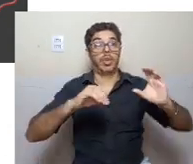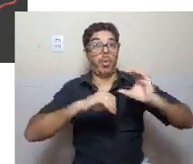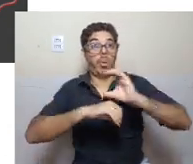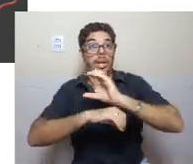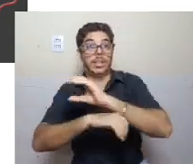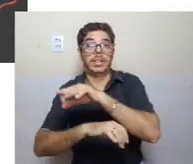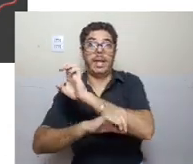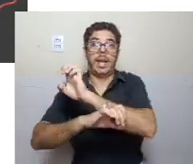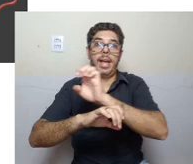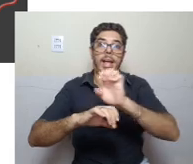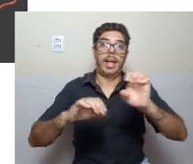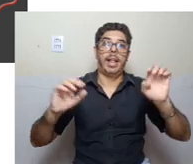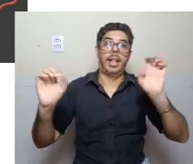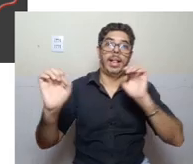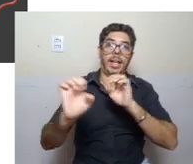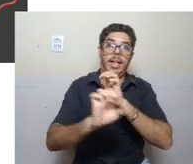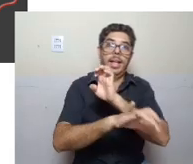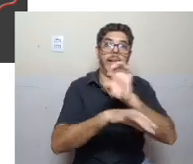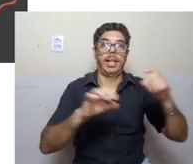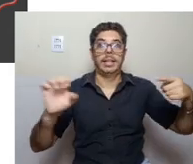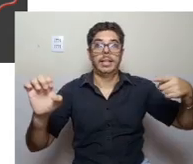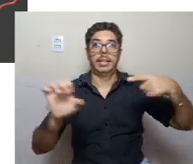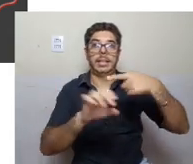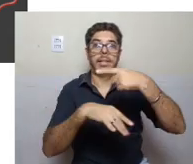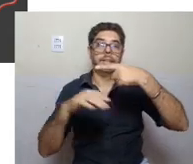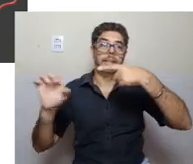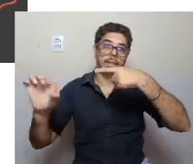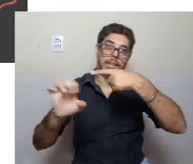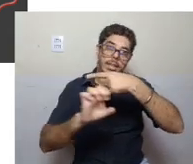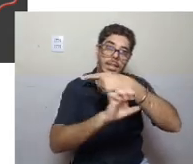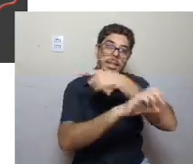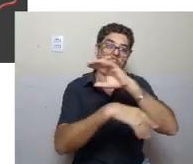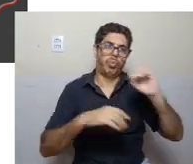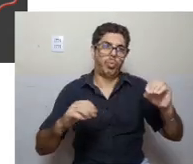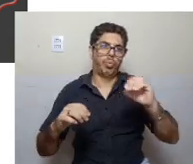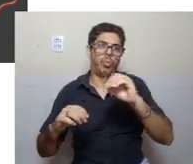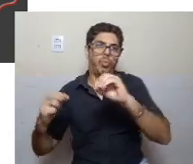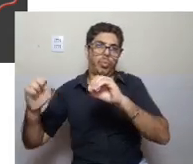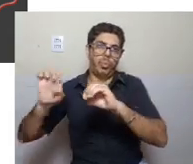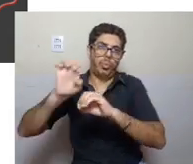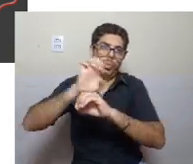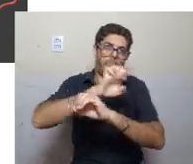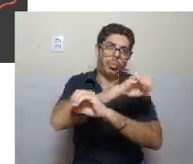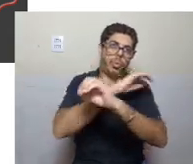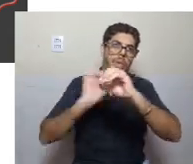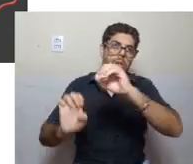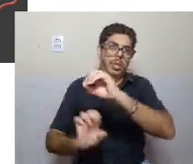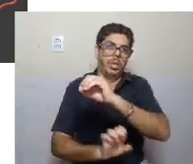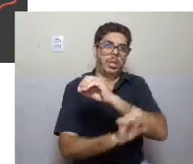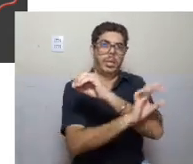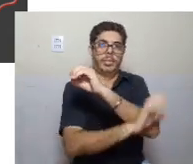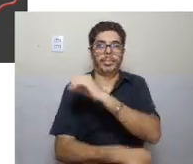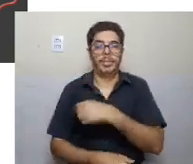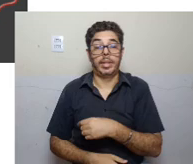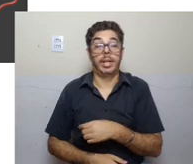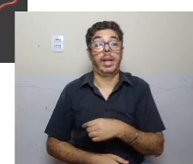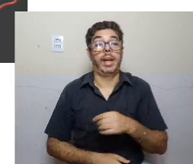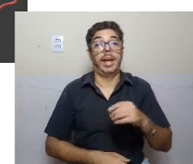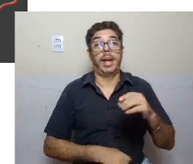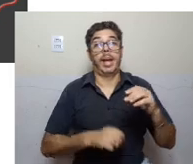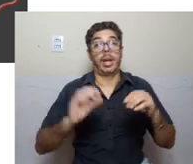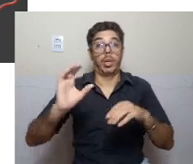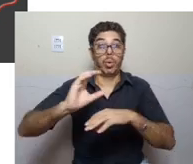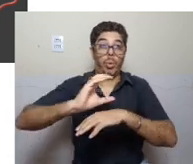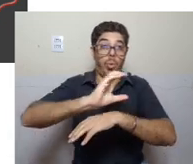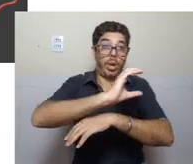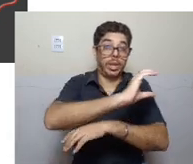corrente. Então, para todos os casos relativos a fios conduzindo corrente, nós podemos simplesmente pensar na corrente como a direção